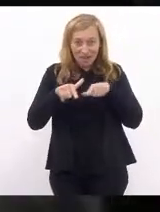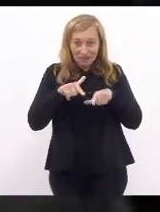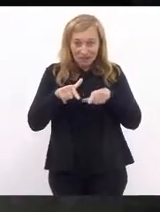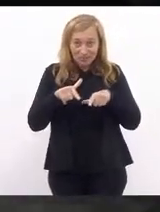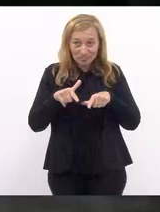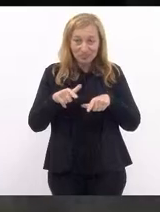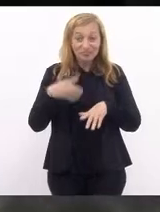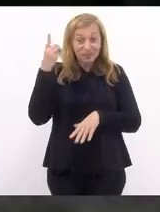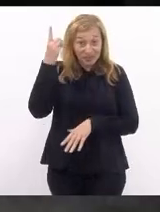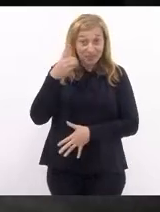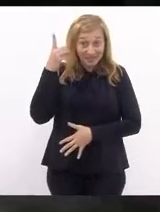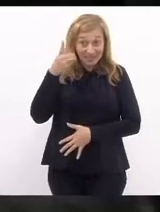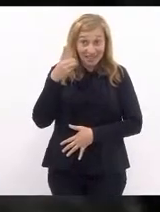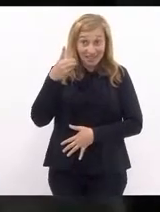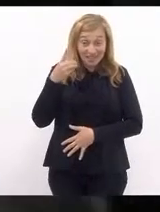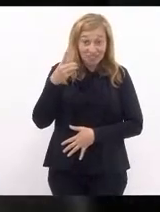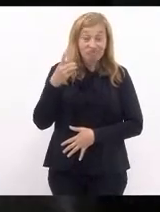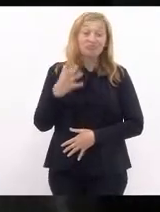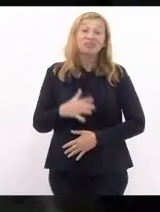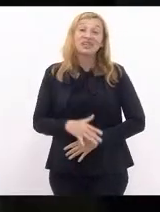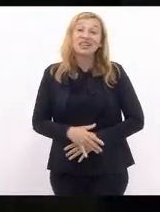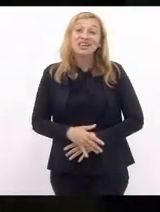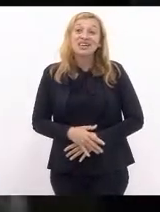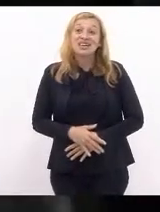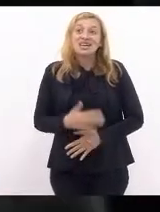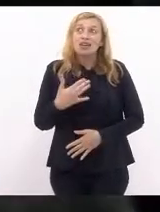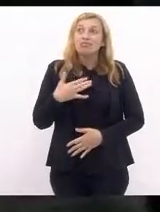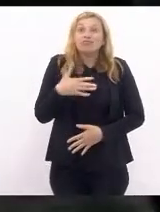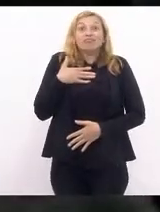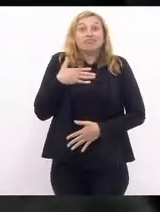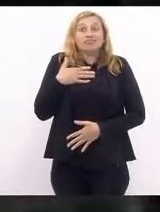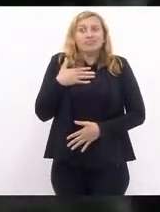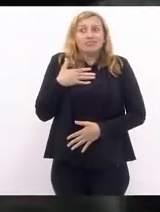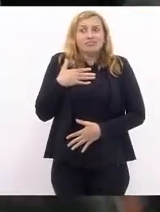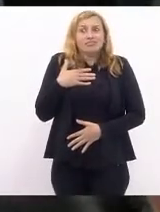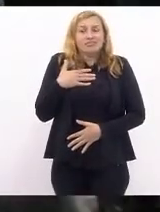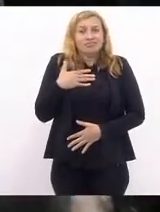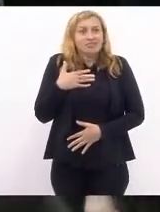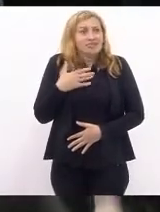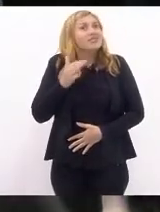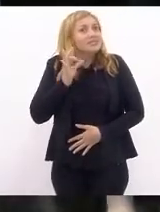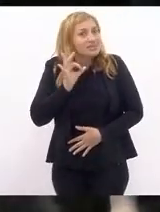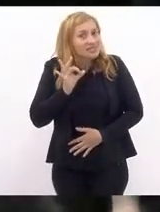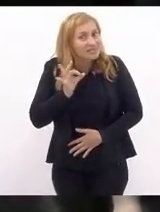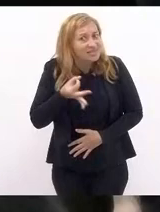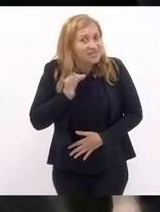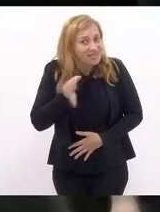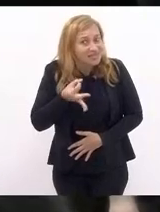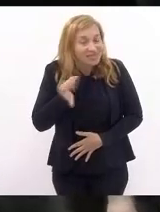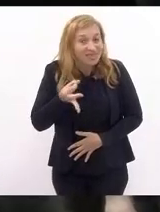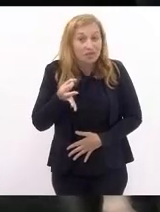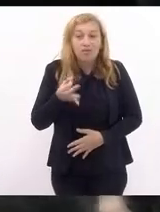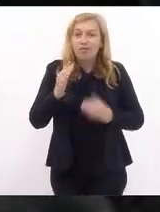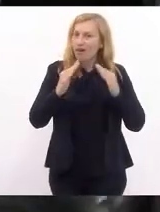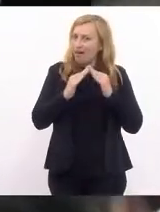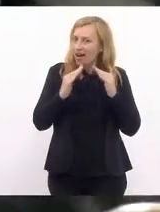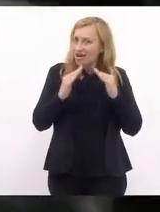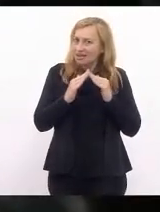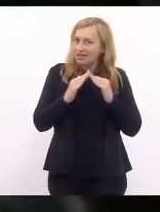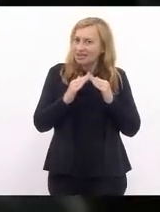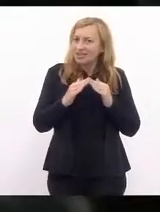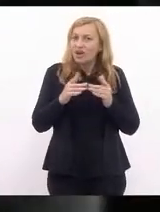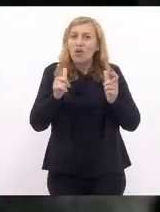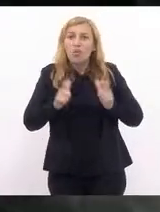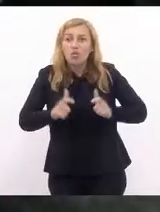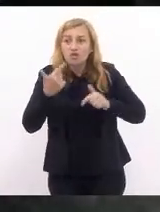e o meu primeiro ano de mandato e me surpreendi muito positivamente com essa casa